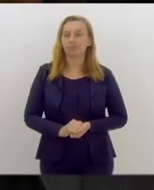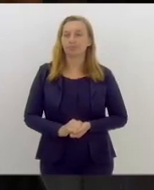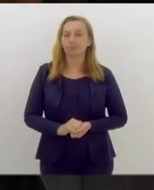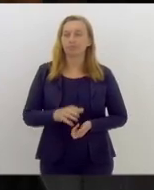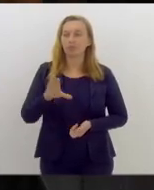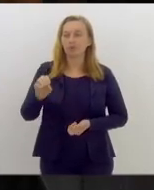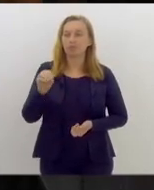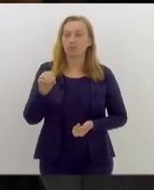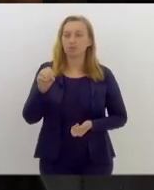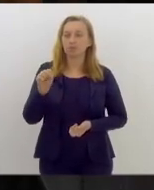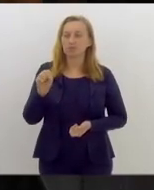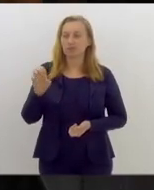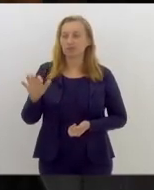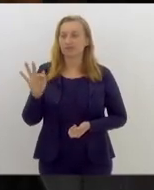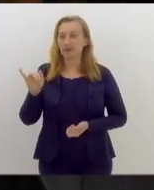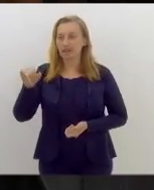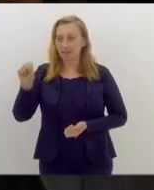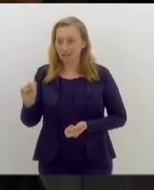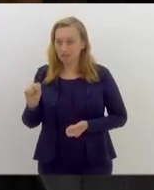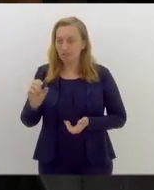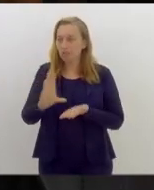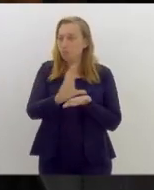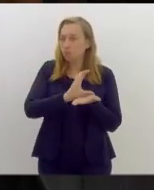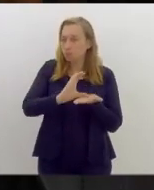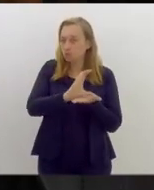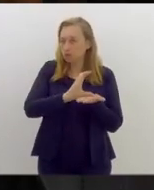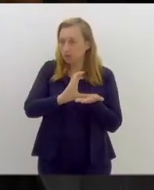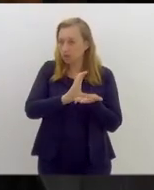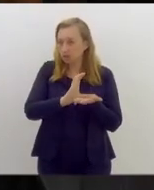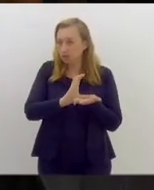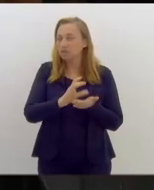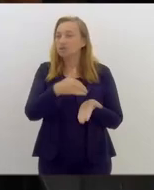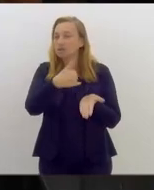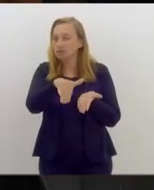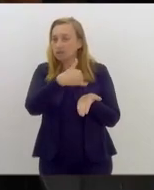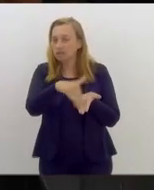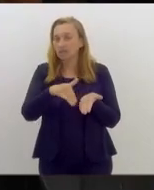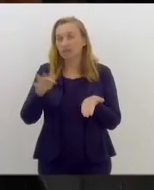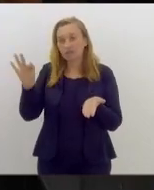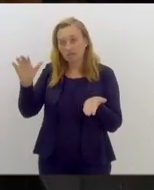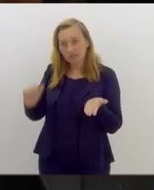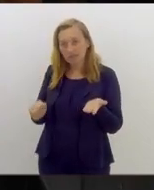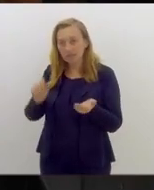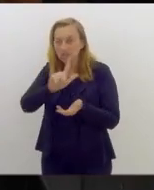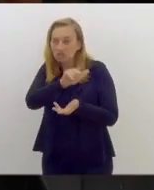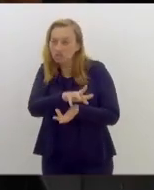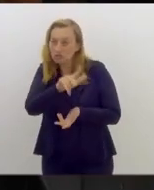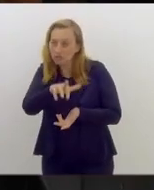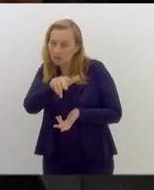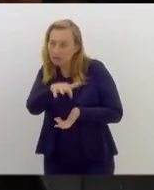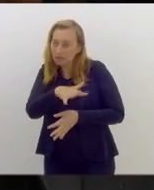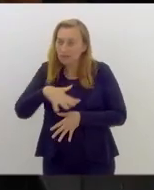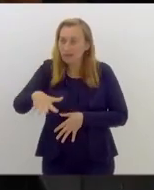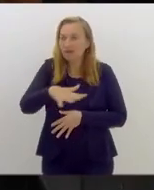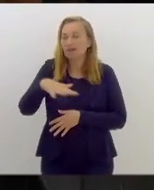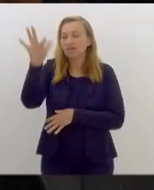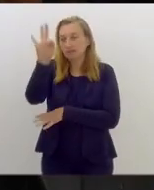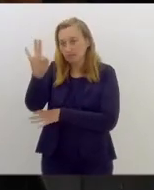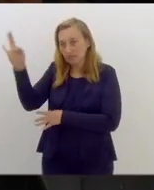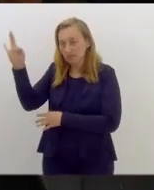Concefaz, que é o Conselho dos Secretários de Fazenda das diversas unidades